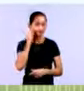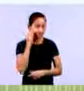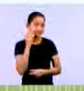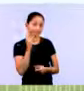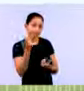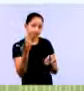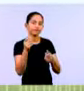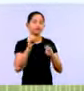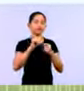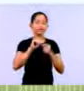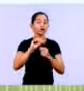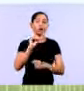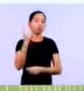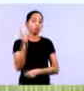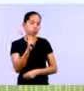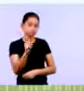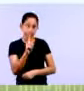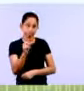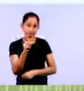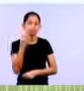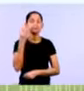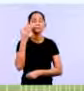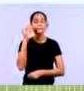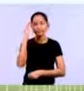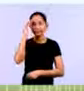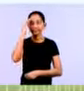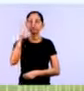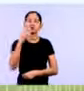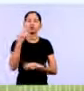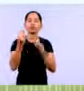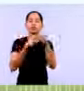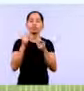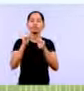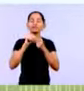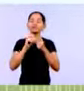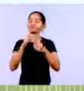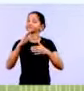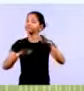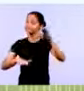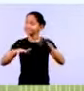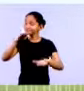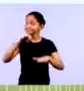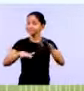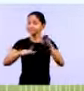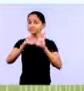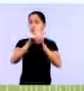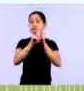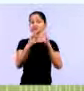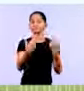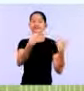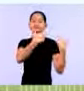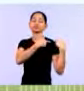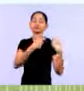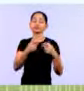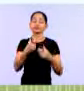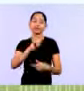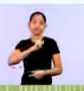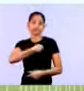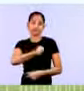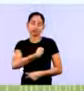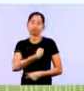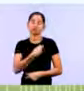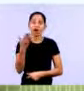os tributos que lhes são de competência. Mas nós sabemos que ele foi relativizado pela Lei de Responsabilidade Fiscal. E é sobre ela que nós